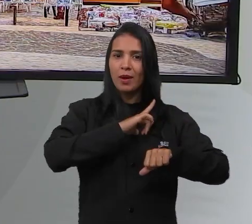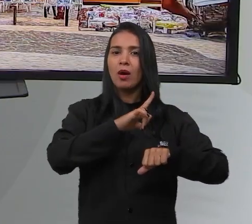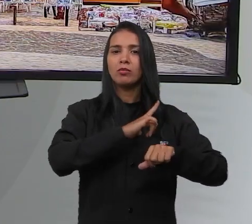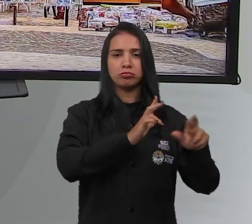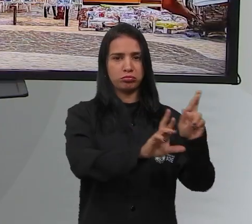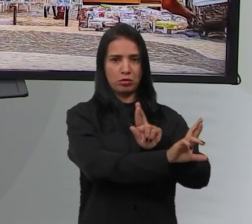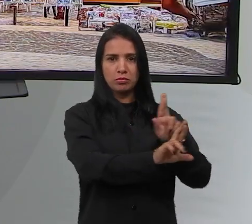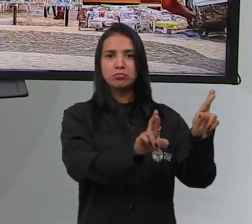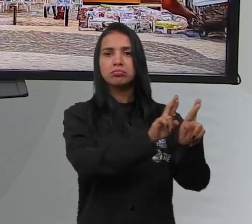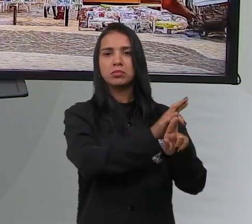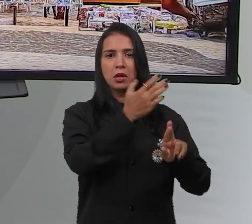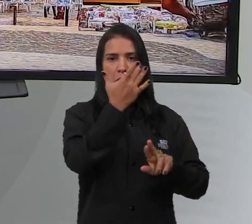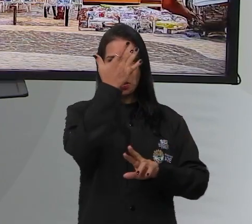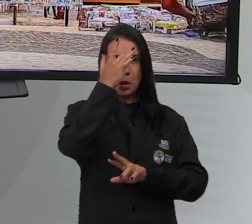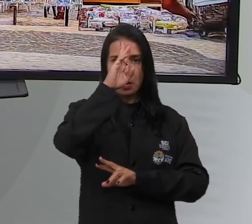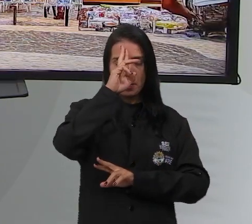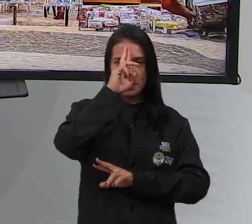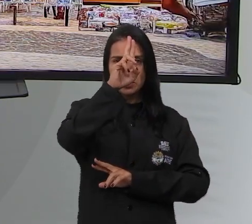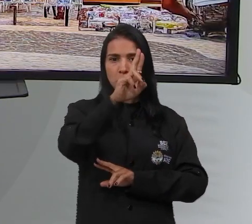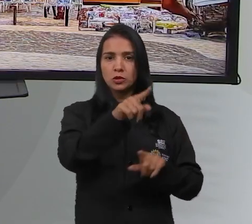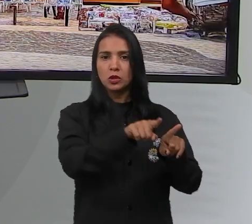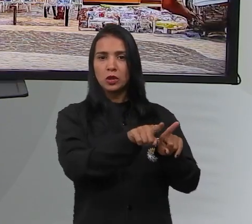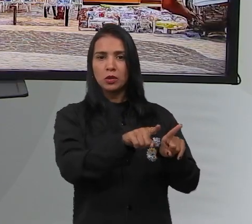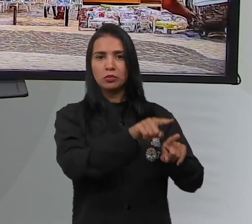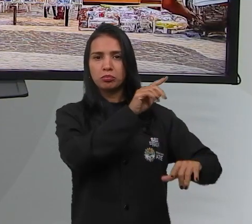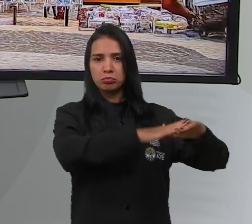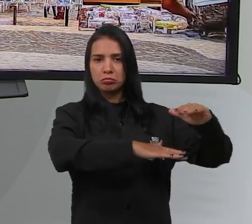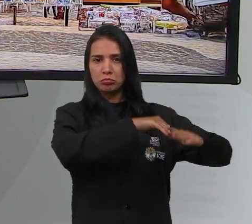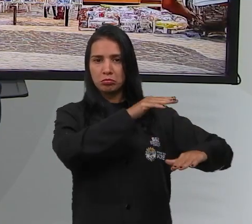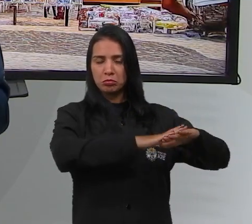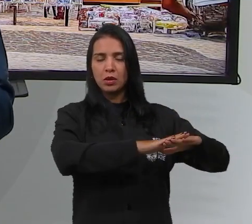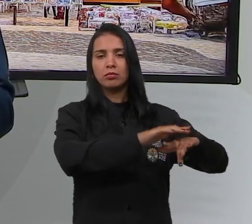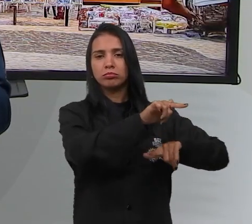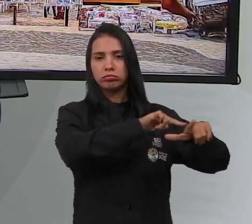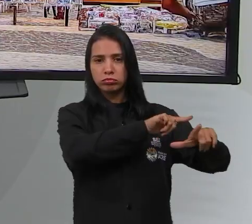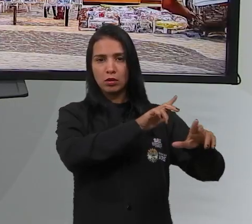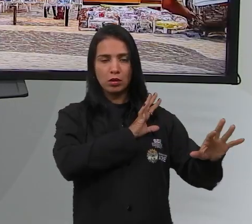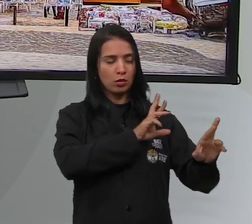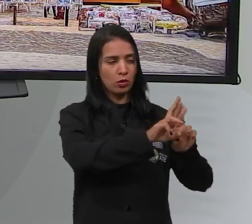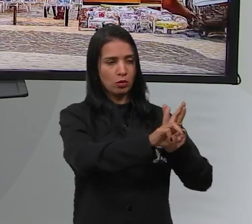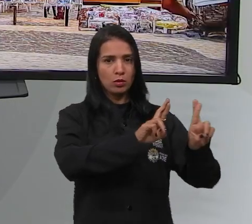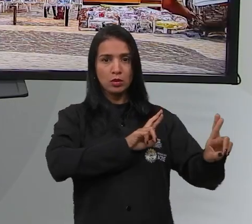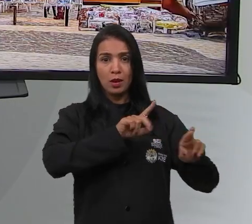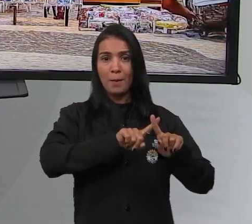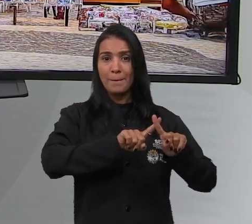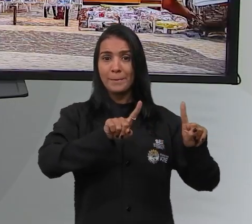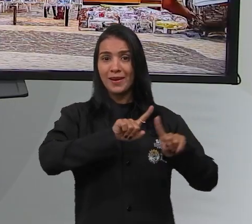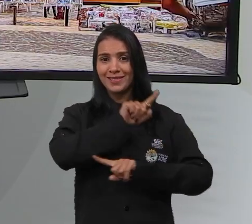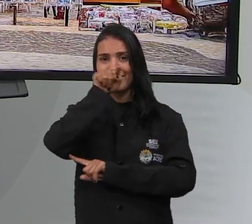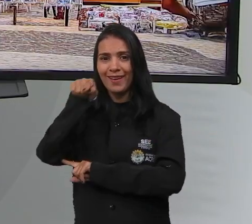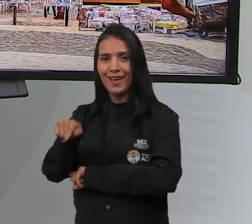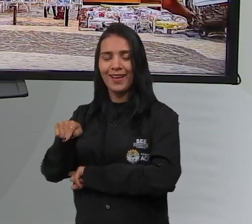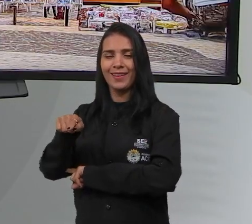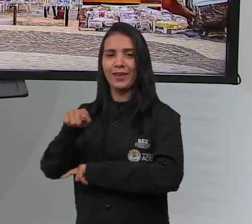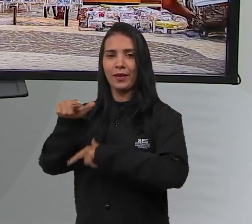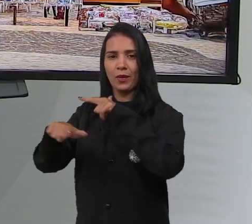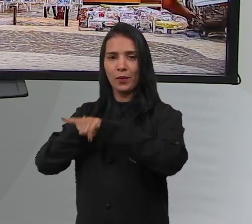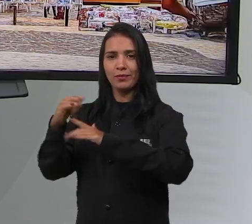emprega e quem é empregado, no trabalho informal, essa relação prioritariamente ela acaba